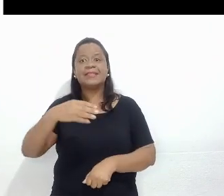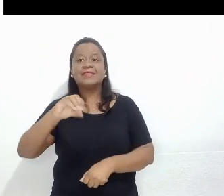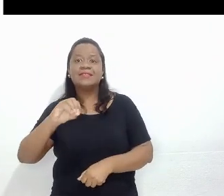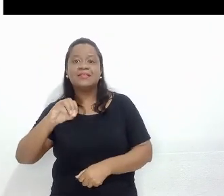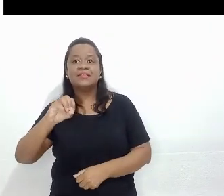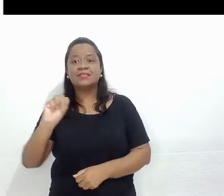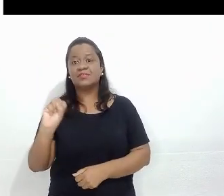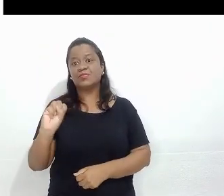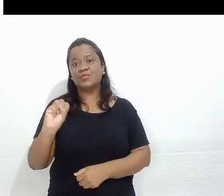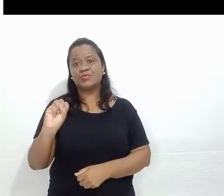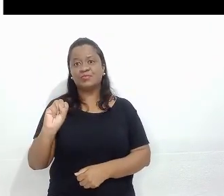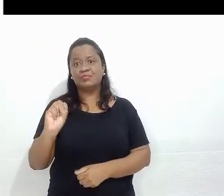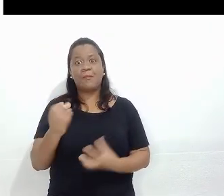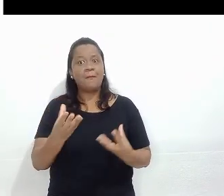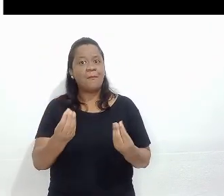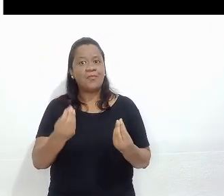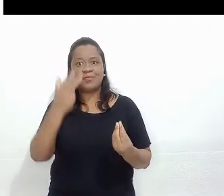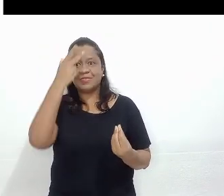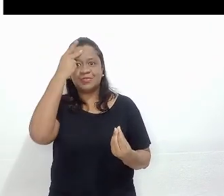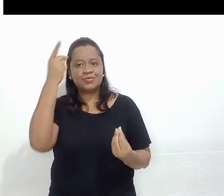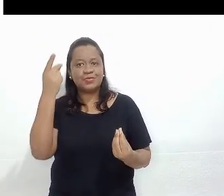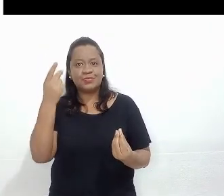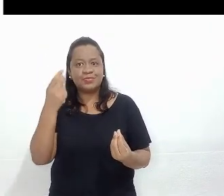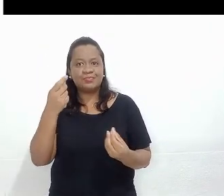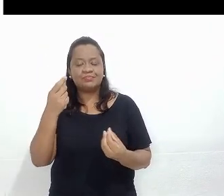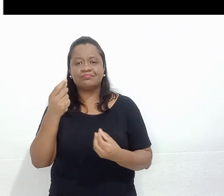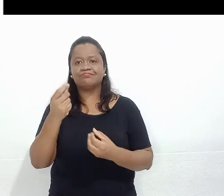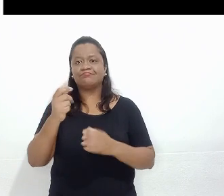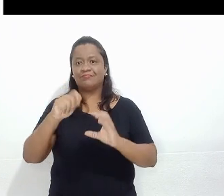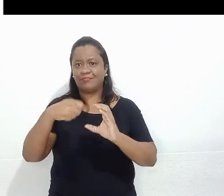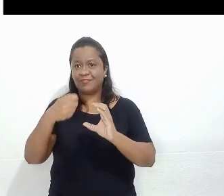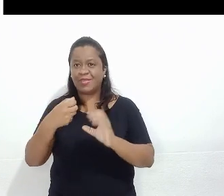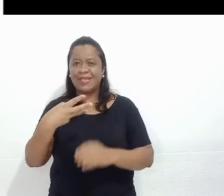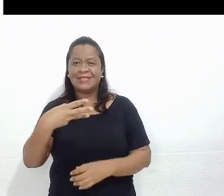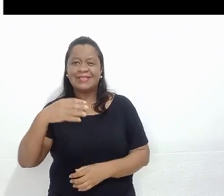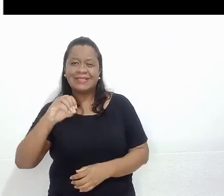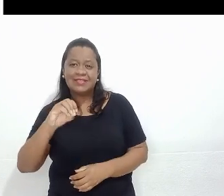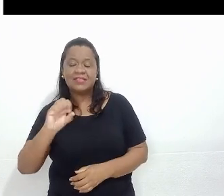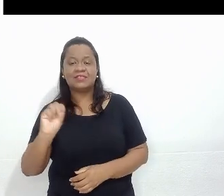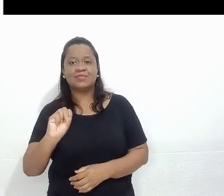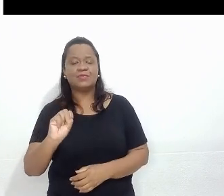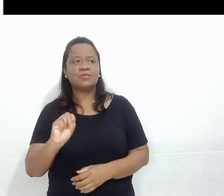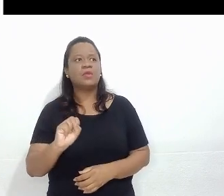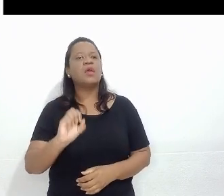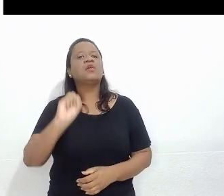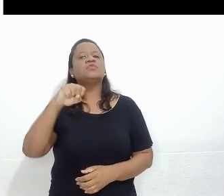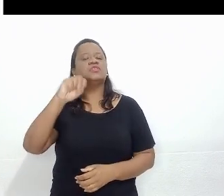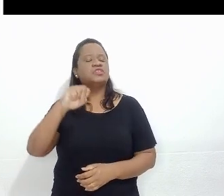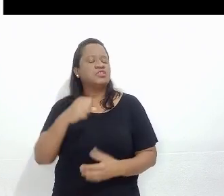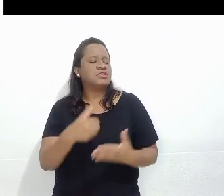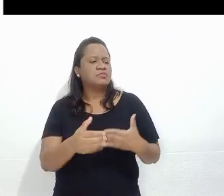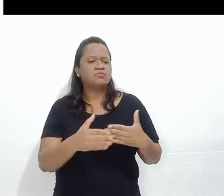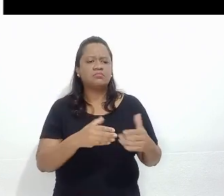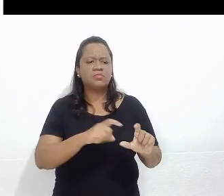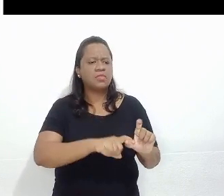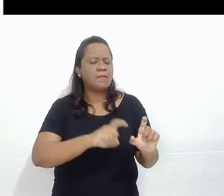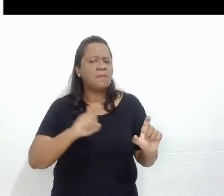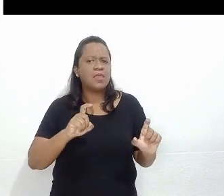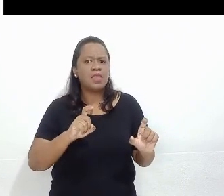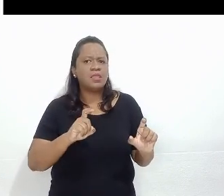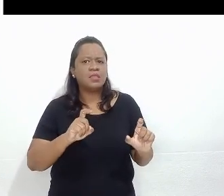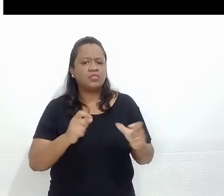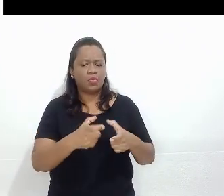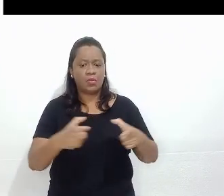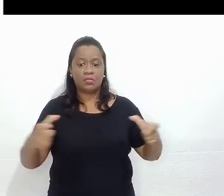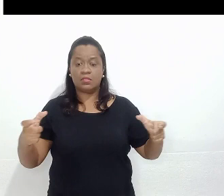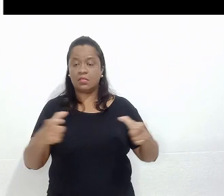um vídeo de 30 segundos. Sim, então, e é isso que eu ia falar também. Independe do tamanho do seu filme, tá? O